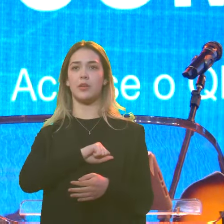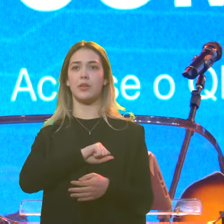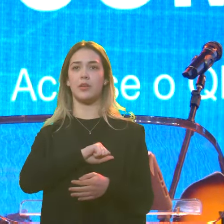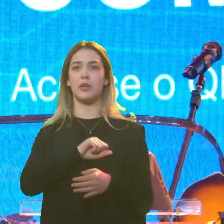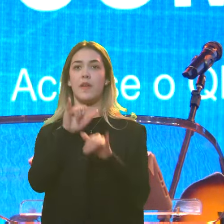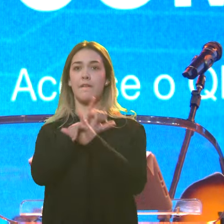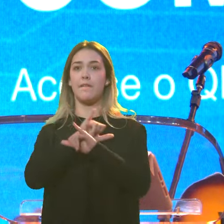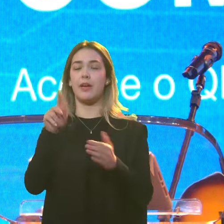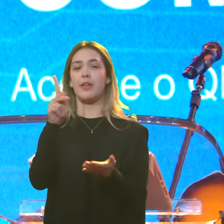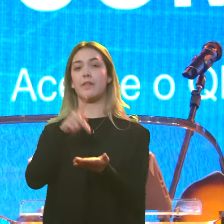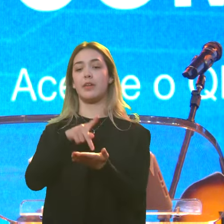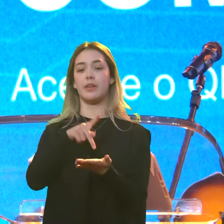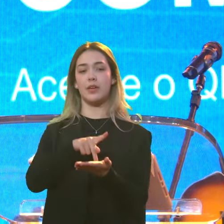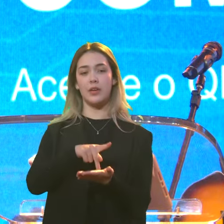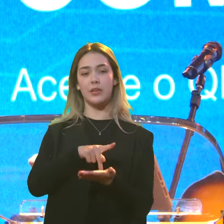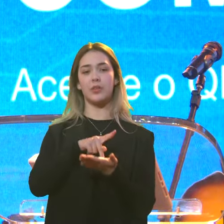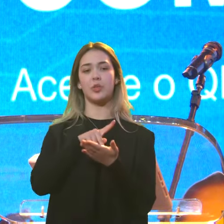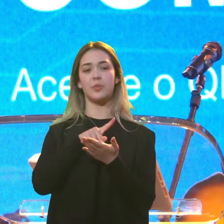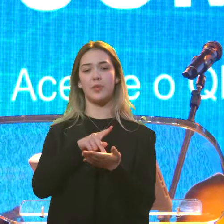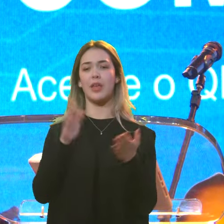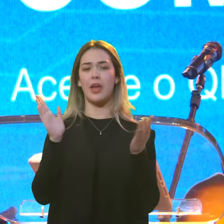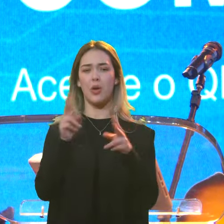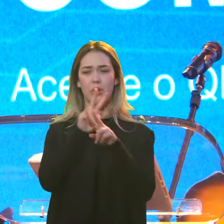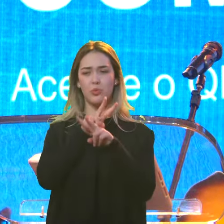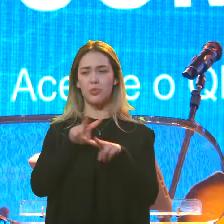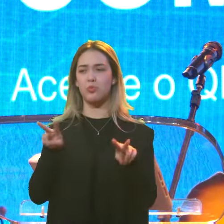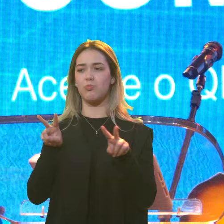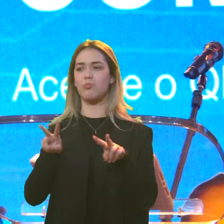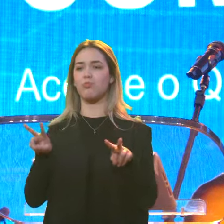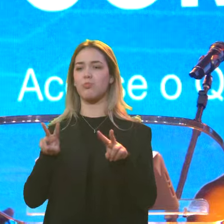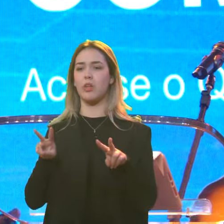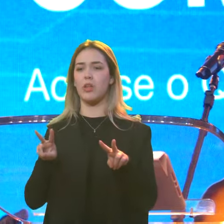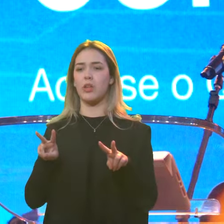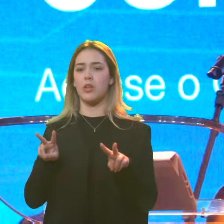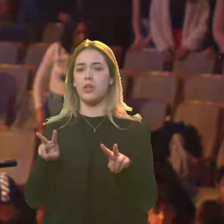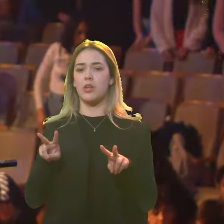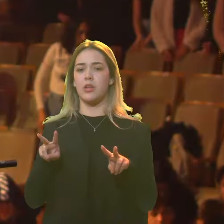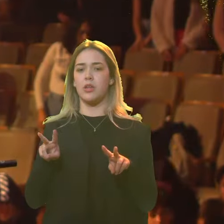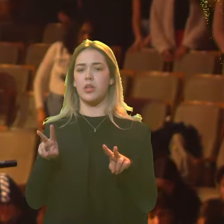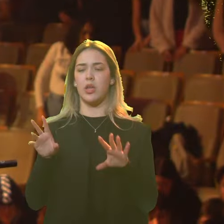que as correntes da sensualidade, as correntes